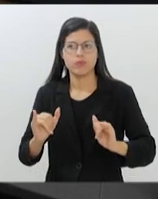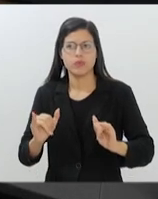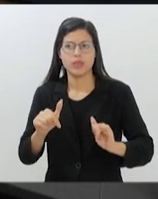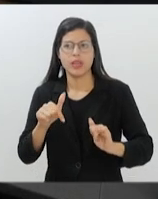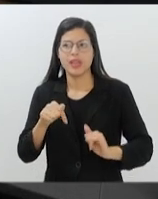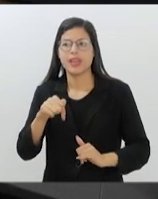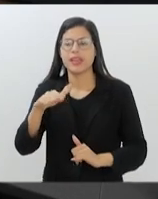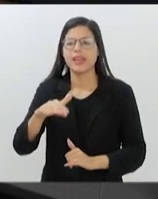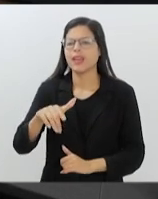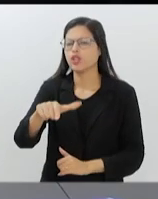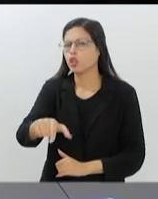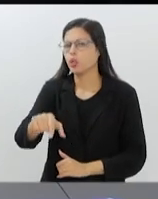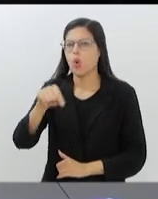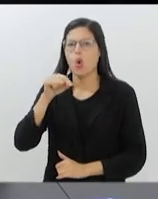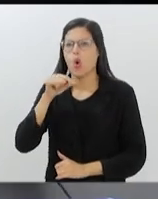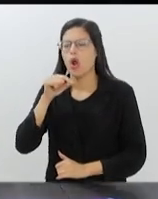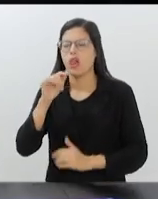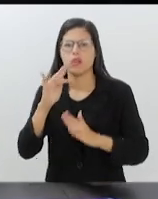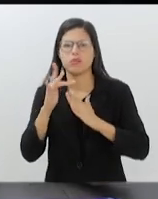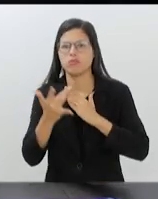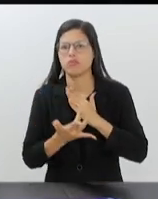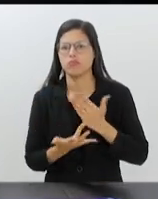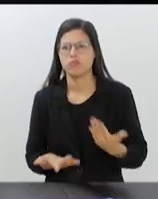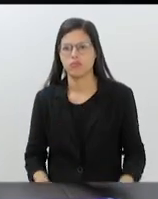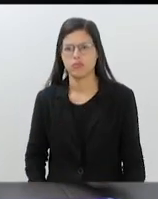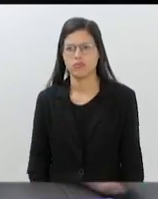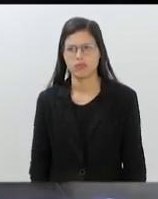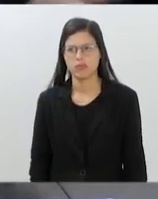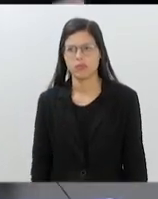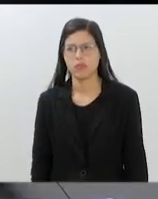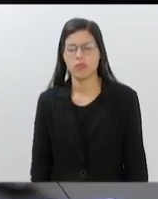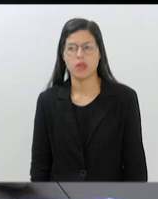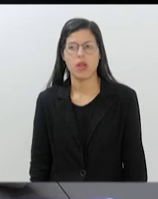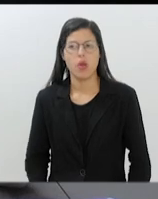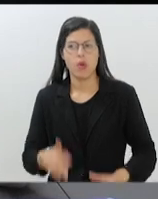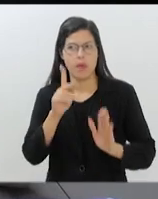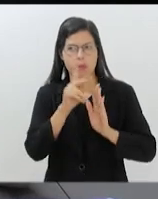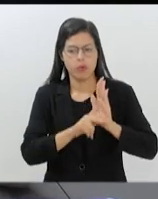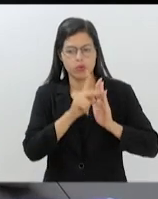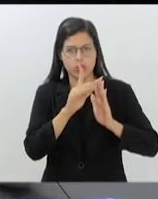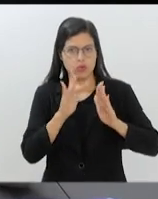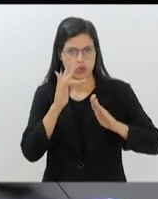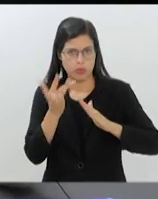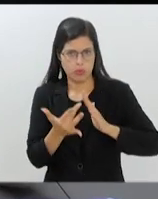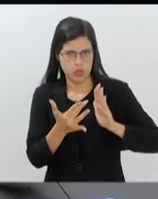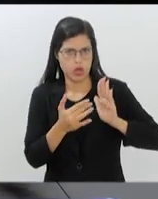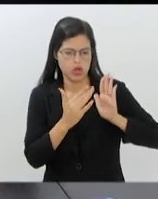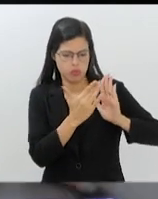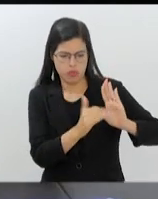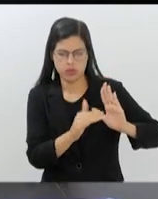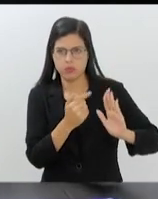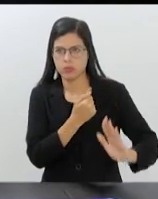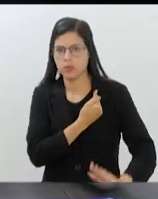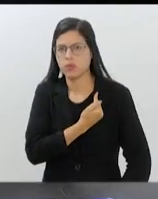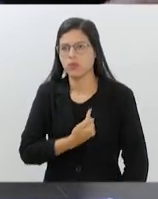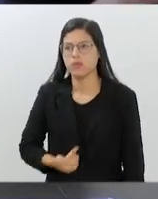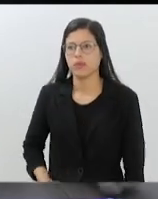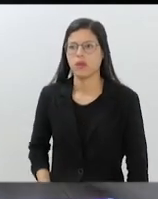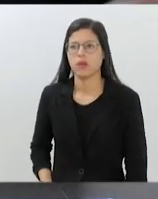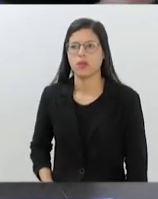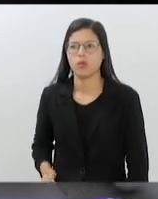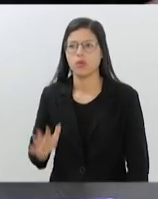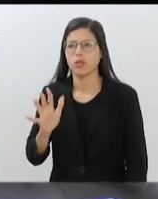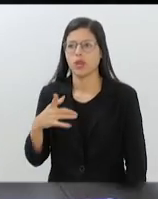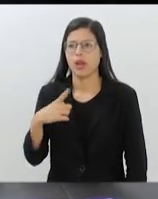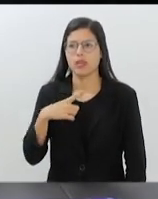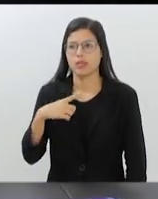quem define a medida com que o plano de mídia é submetido ao governo ele já prevê o valor